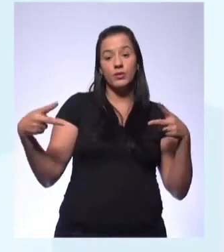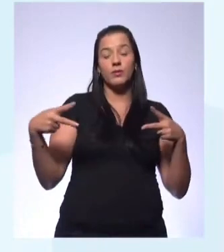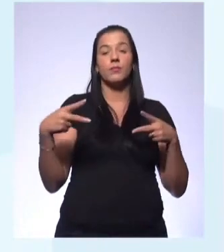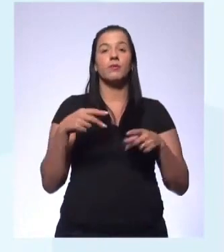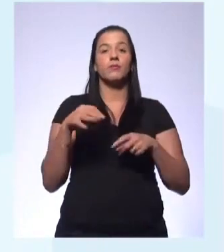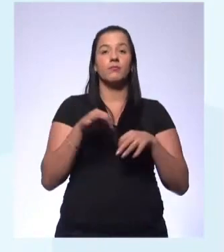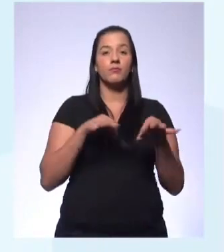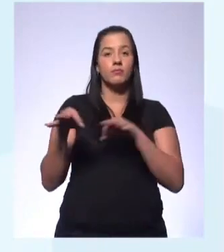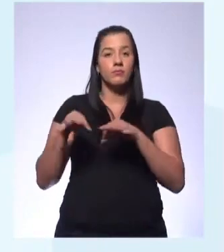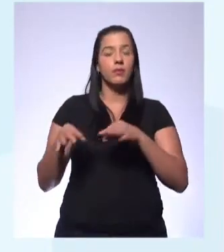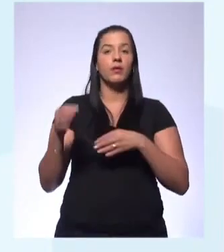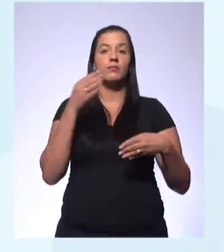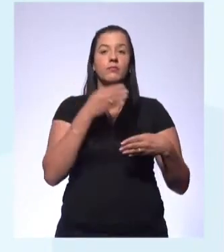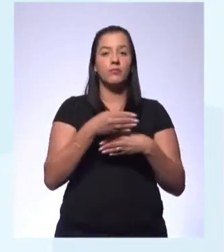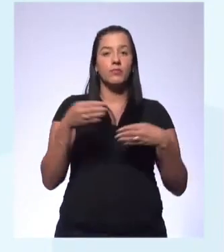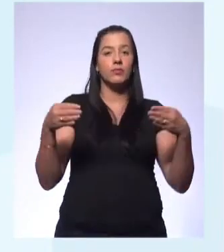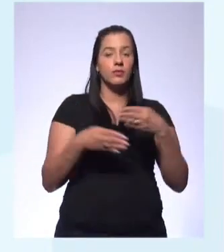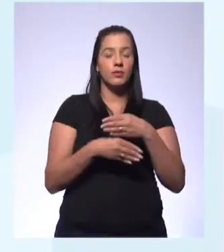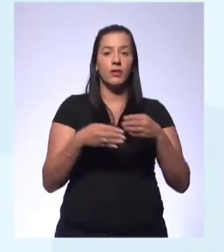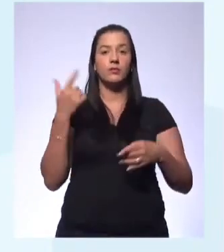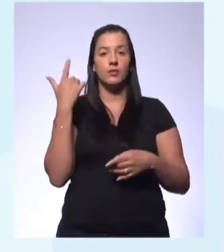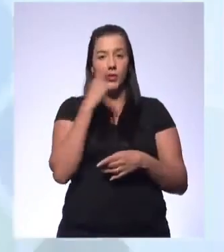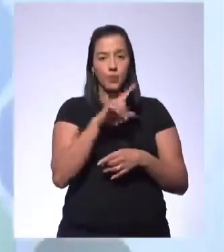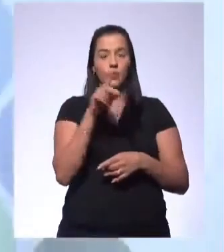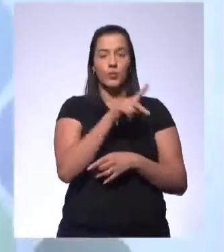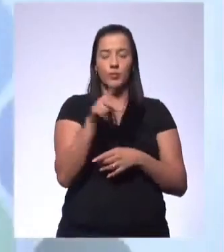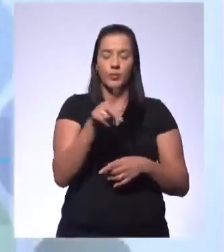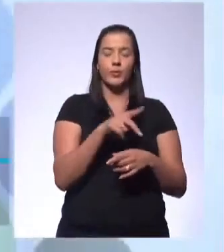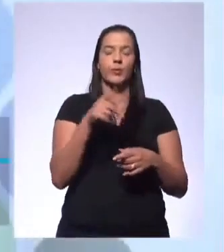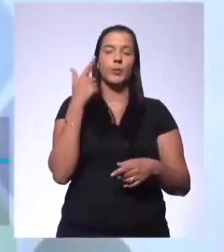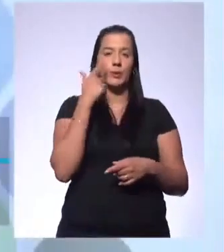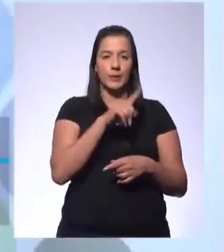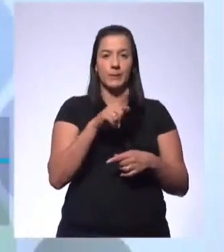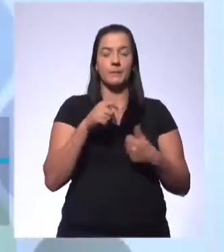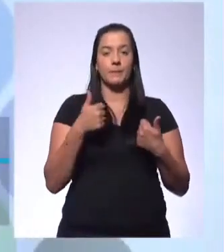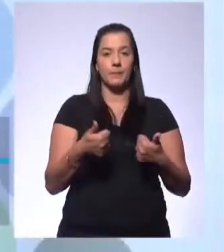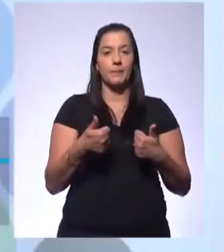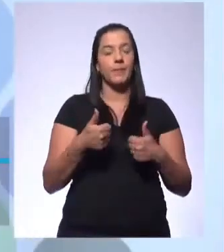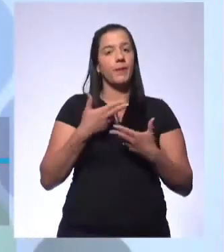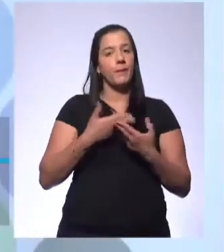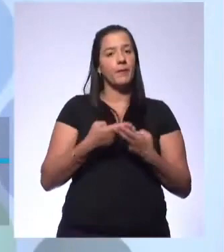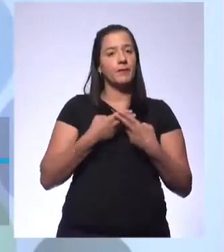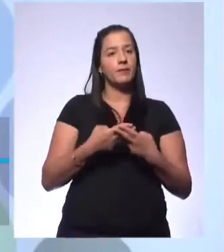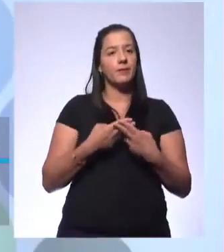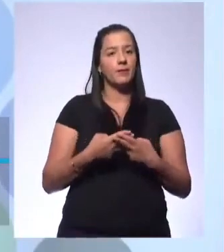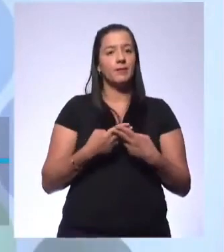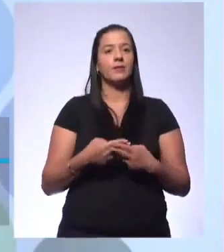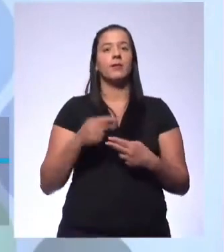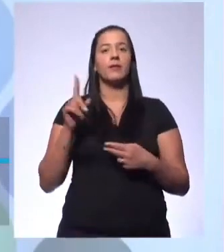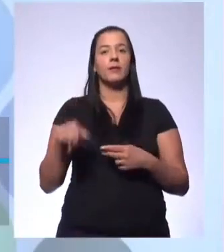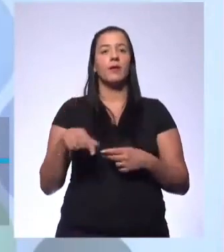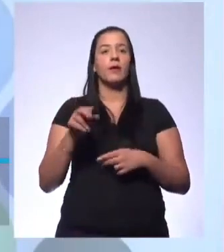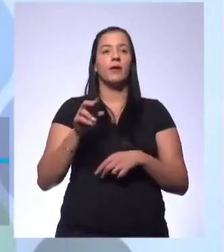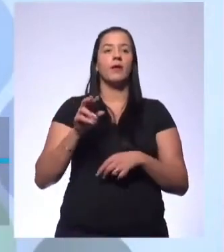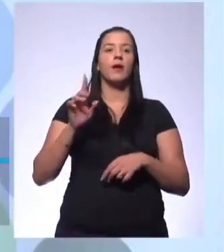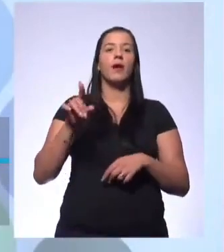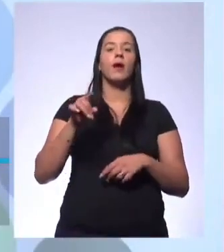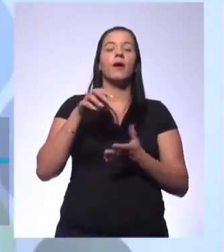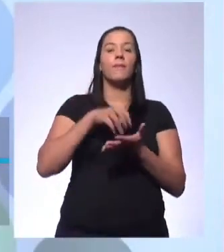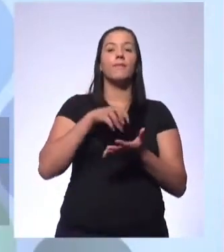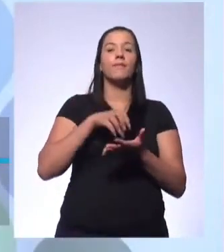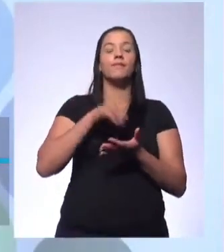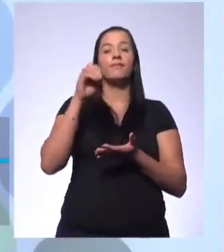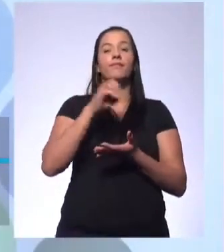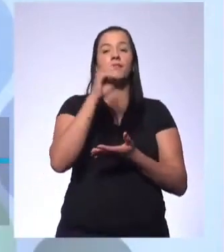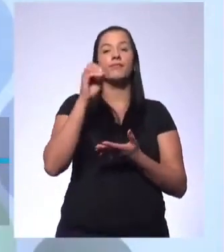arrumar o repositório para vocês terem os slides, ter acesso aos slides, ter só um pouquinho mais de paciência. A Bruna, que é a diretora aqui do Centro de Mídias,